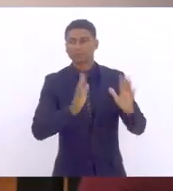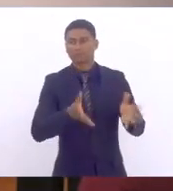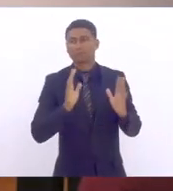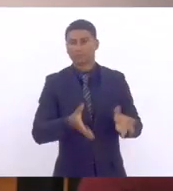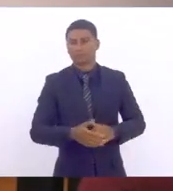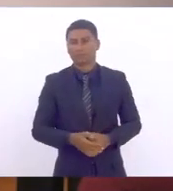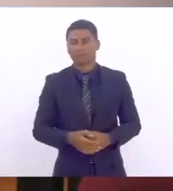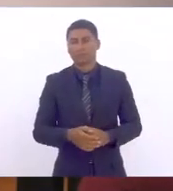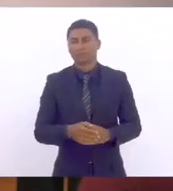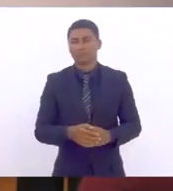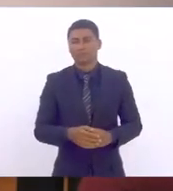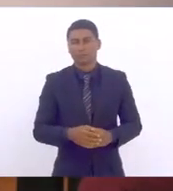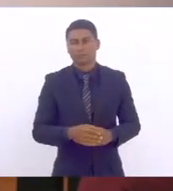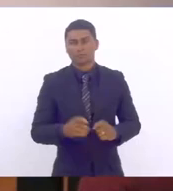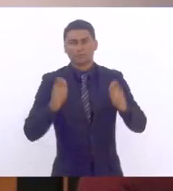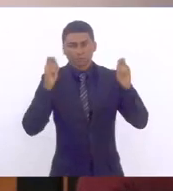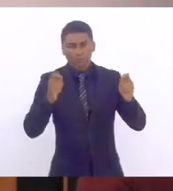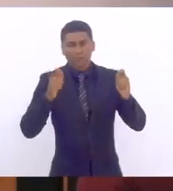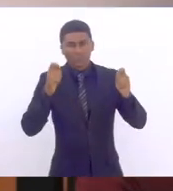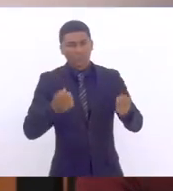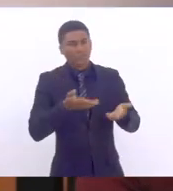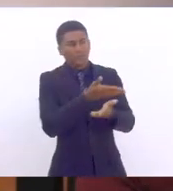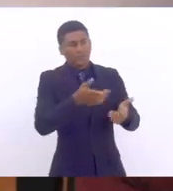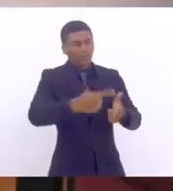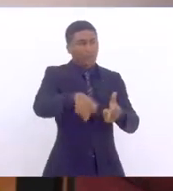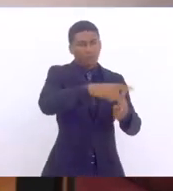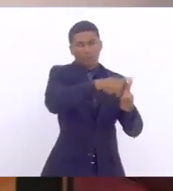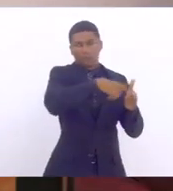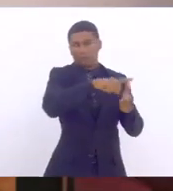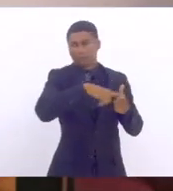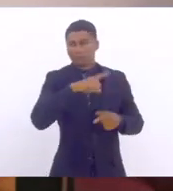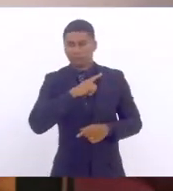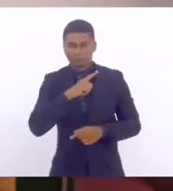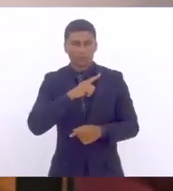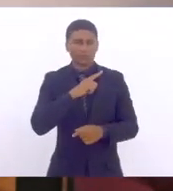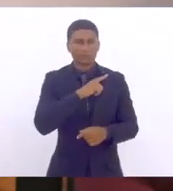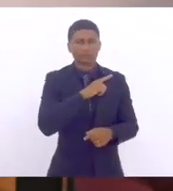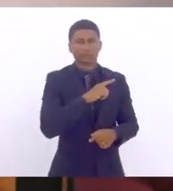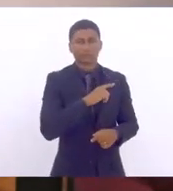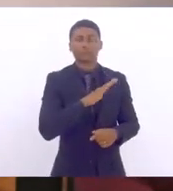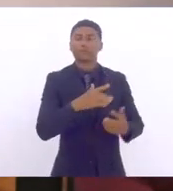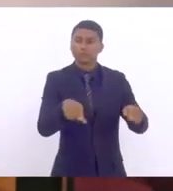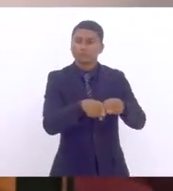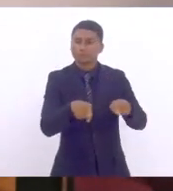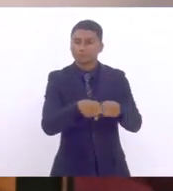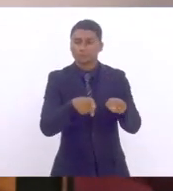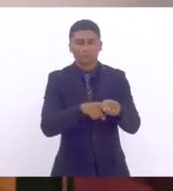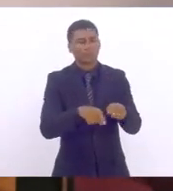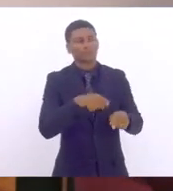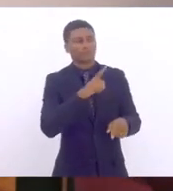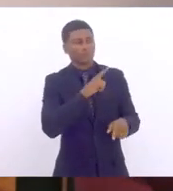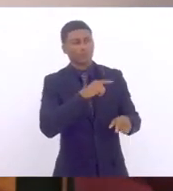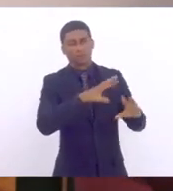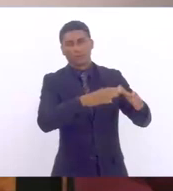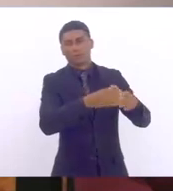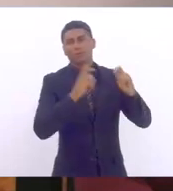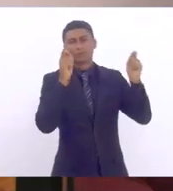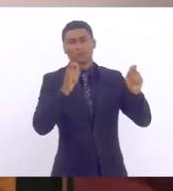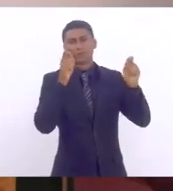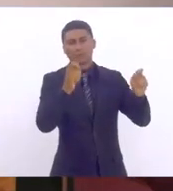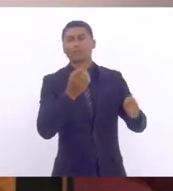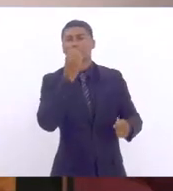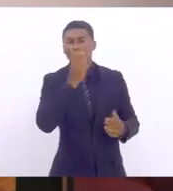As torcidas tinham suas mazelas? Tinham. Mas quantas virtudes tinham no meio desse conjunto de